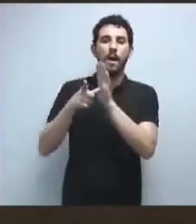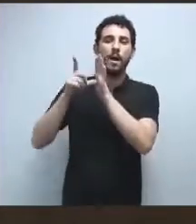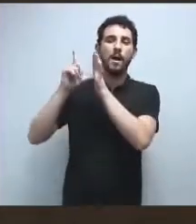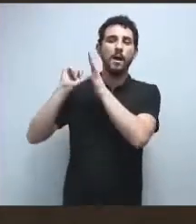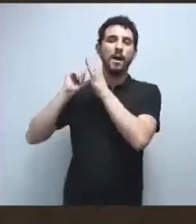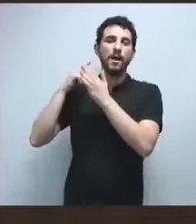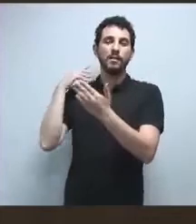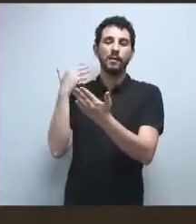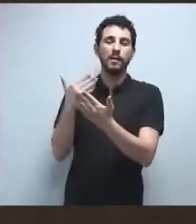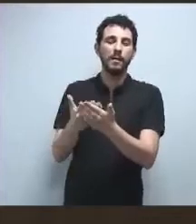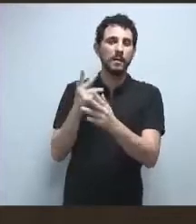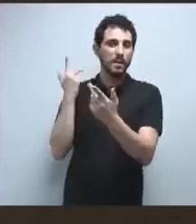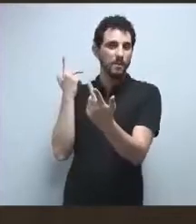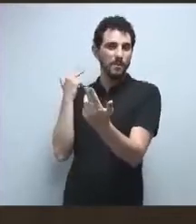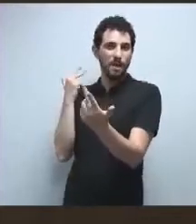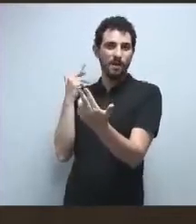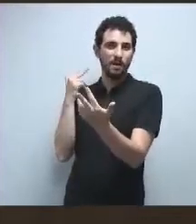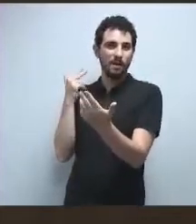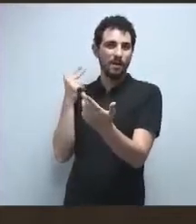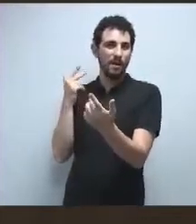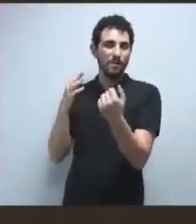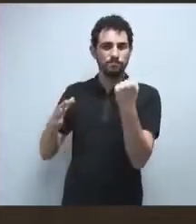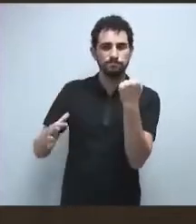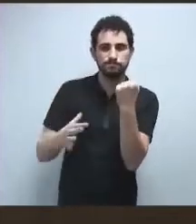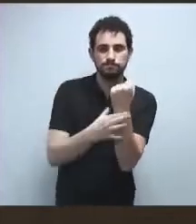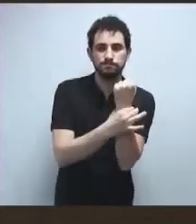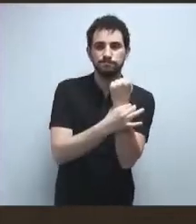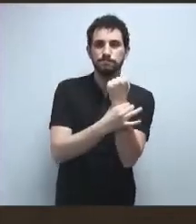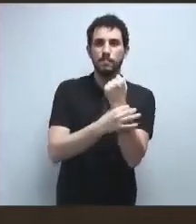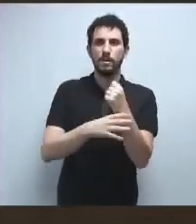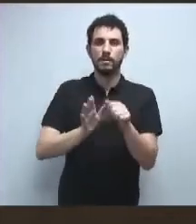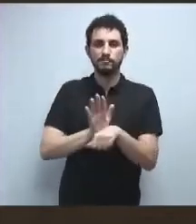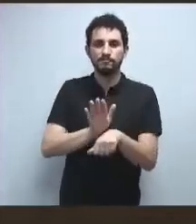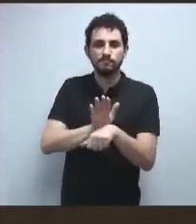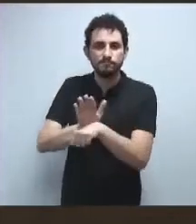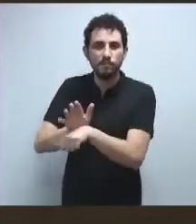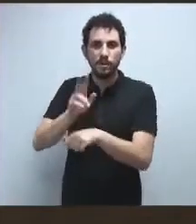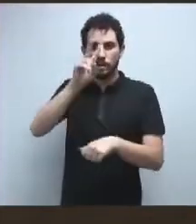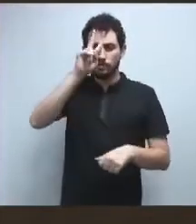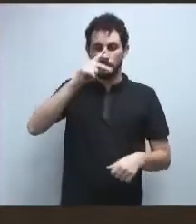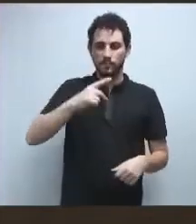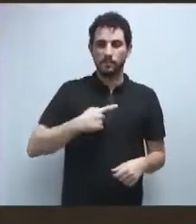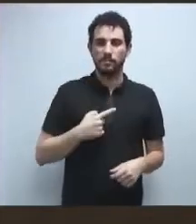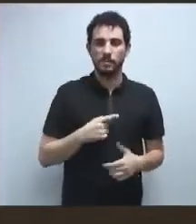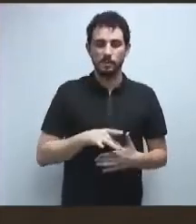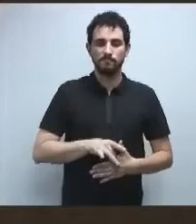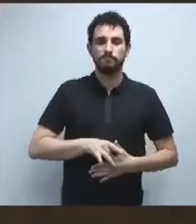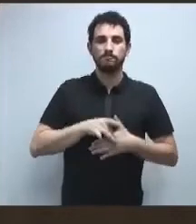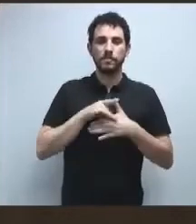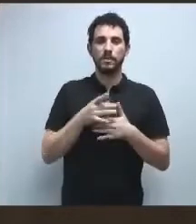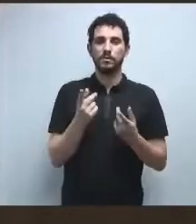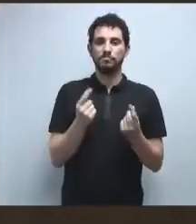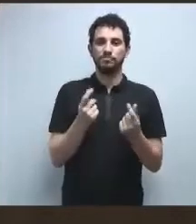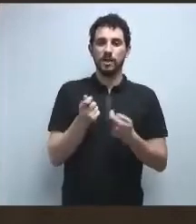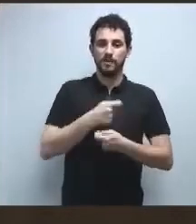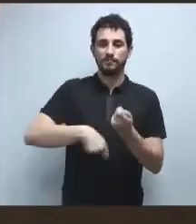garantias com independência com autonomia administrativa financeira